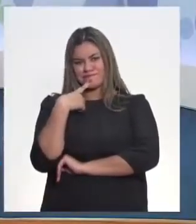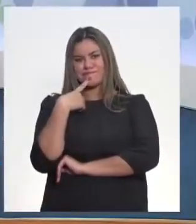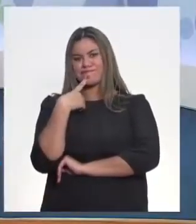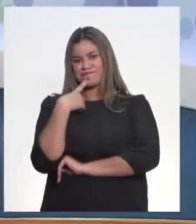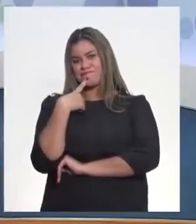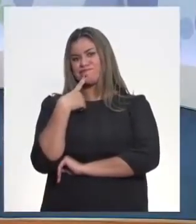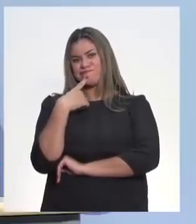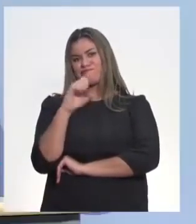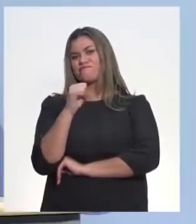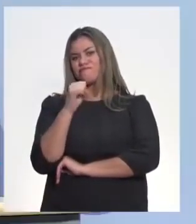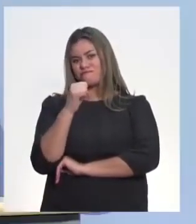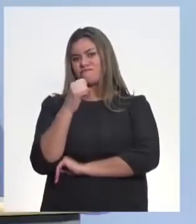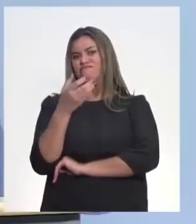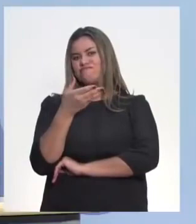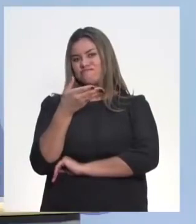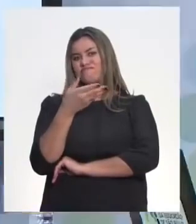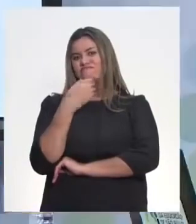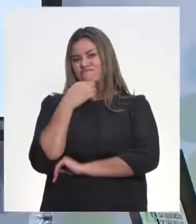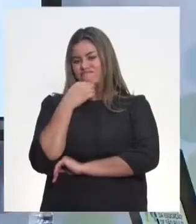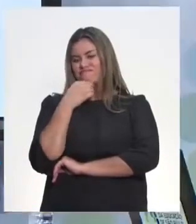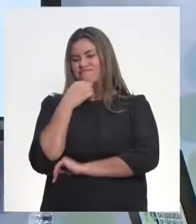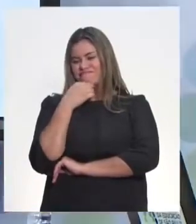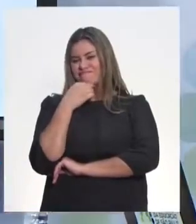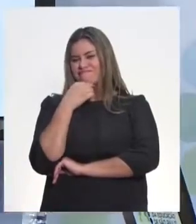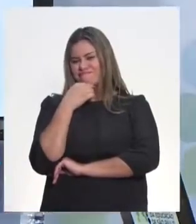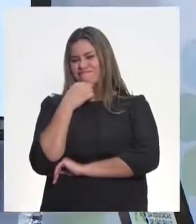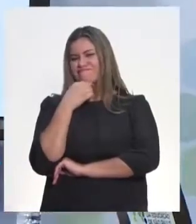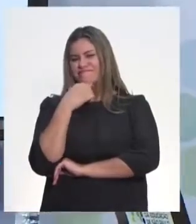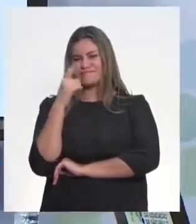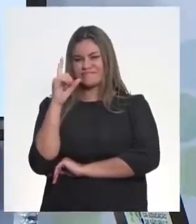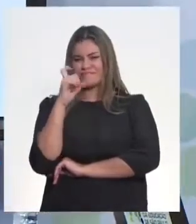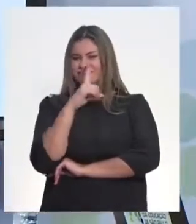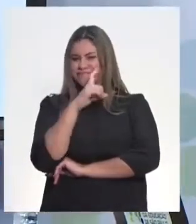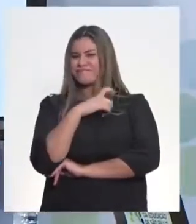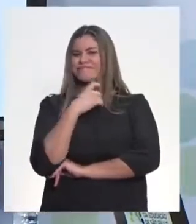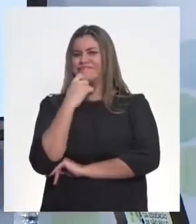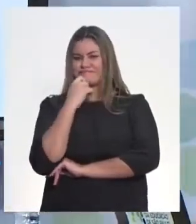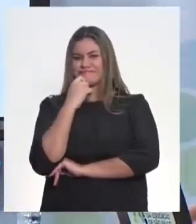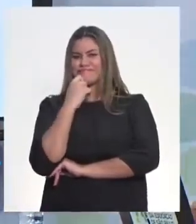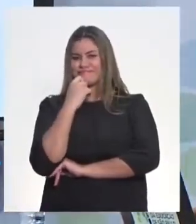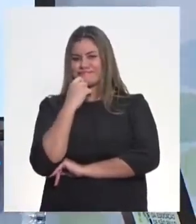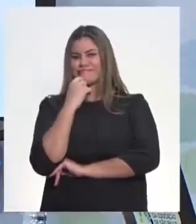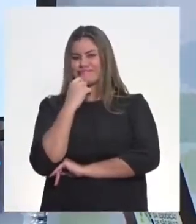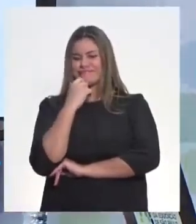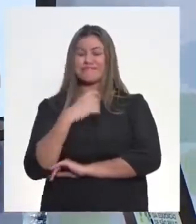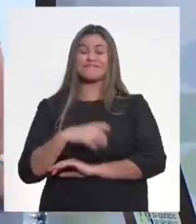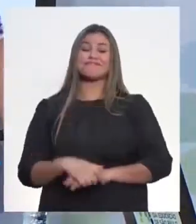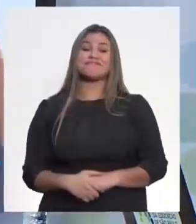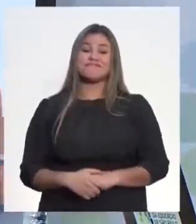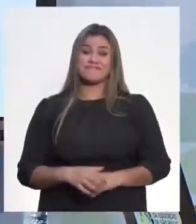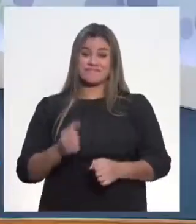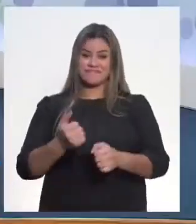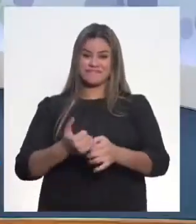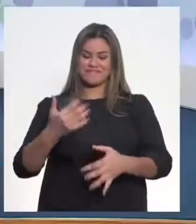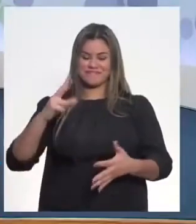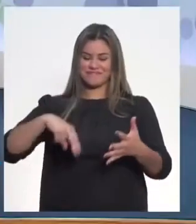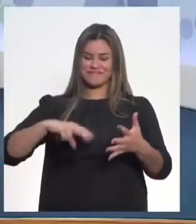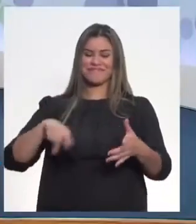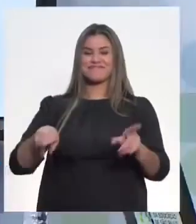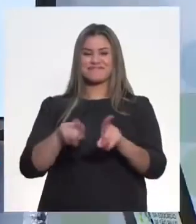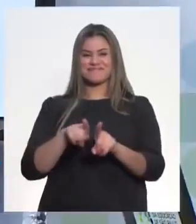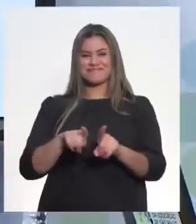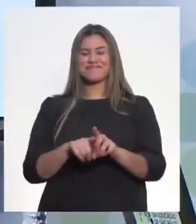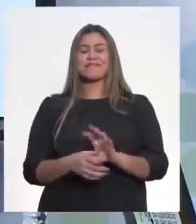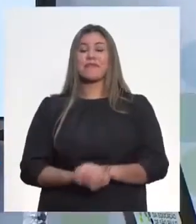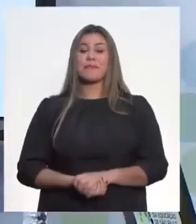na sua média, Jonas. Isso daí vai ficar complicado. Eu também estava olhando aqui o chat. Bom, gente, o